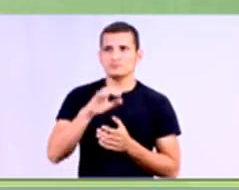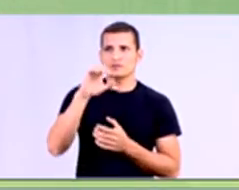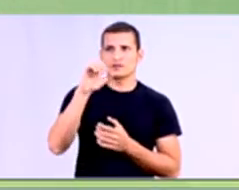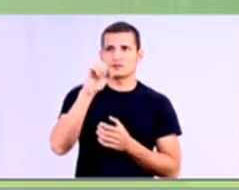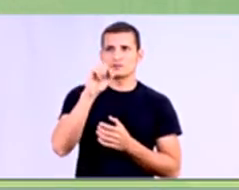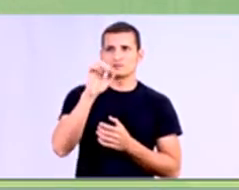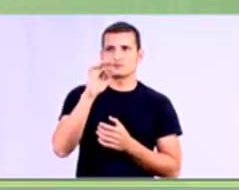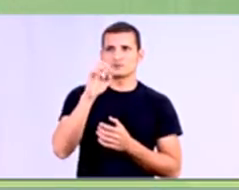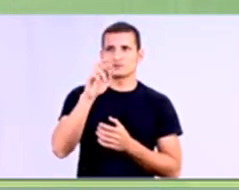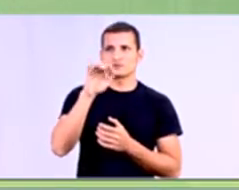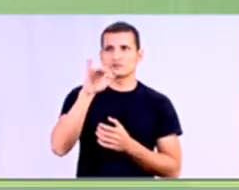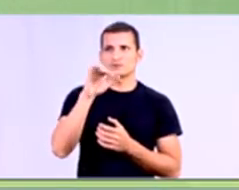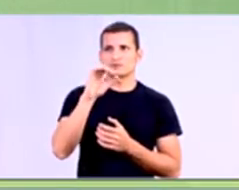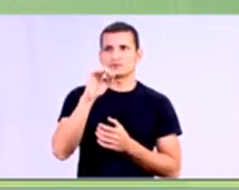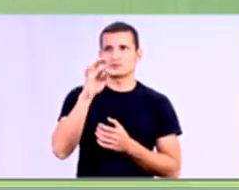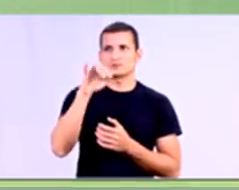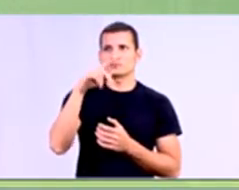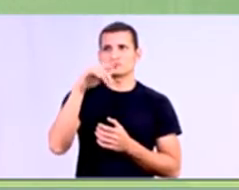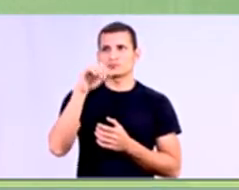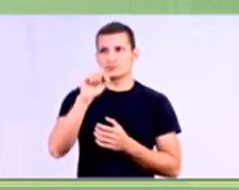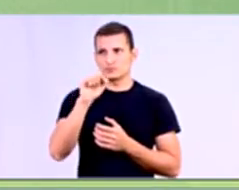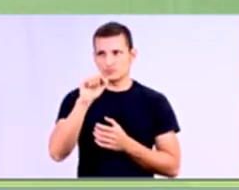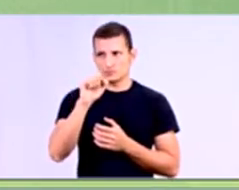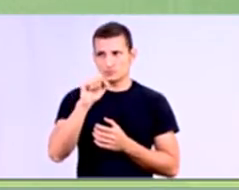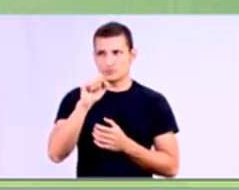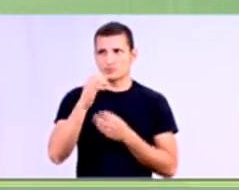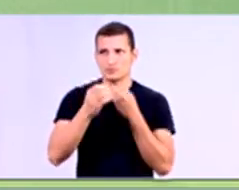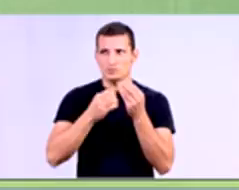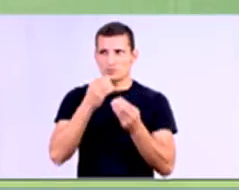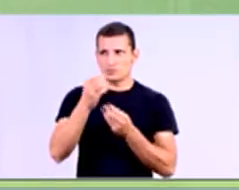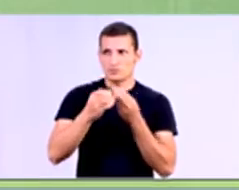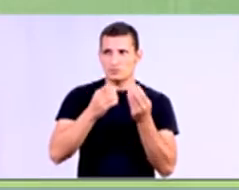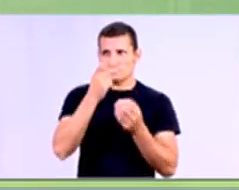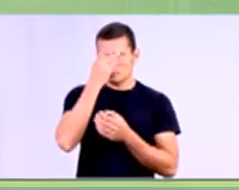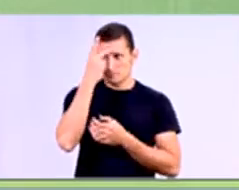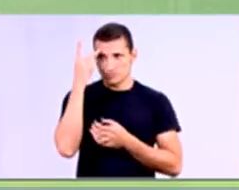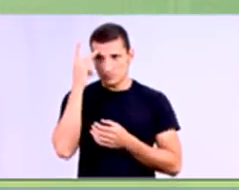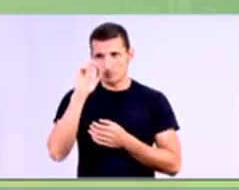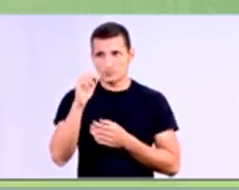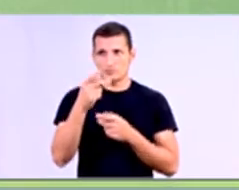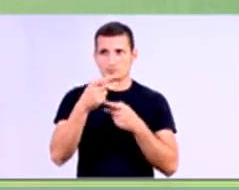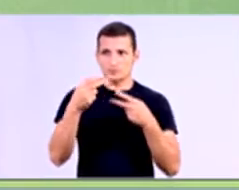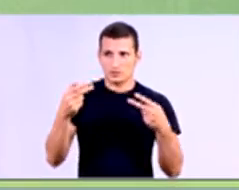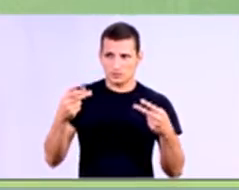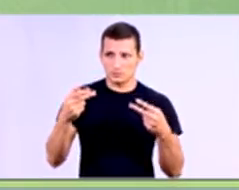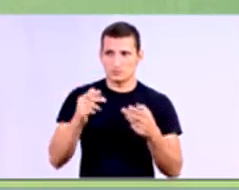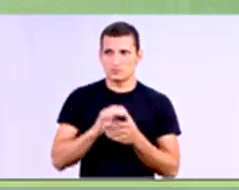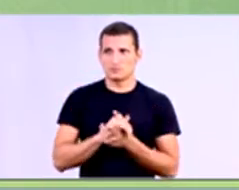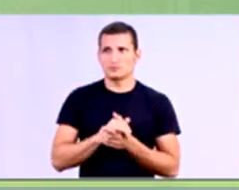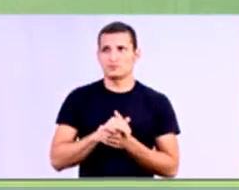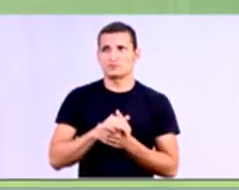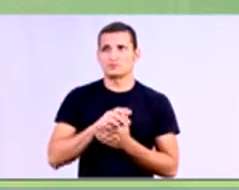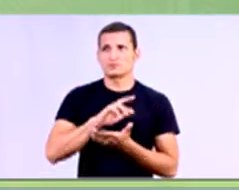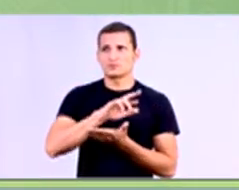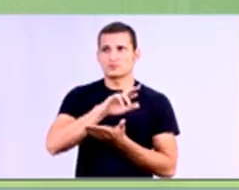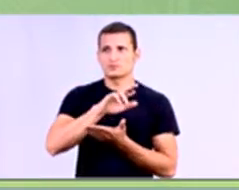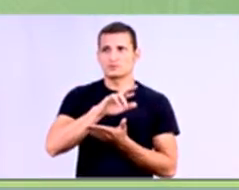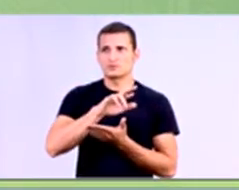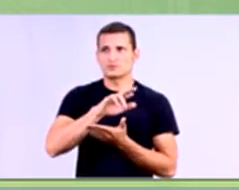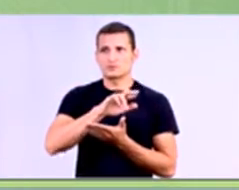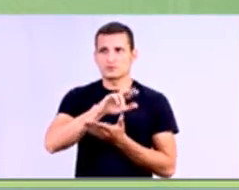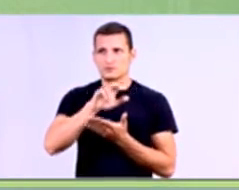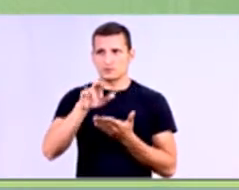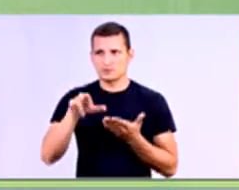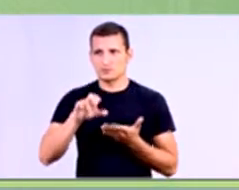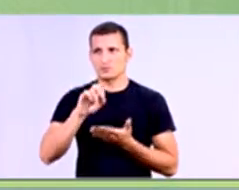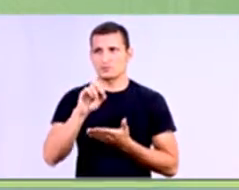são pressupostos sobre determinada pessoa ou objeto, baseado numa generalização ou